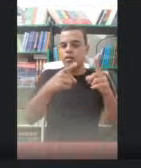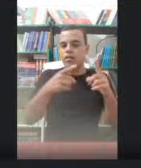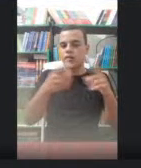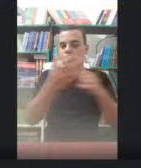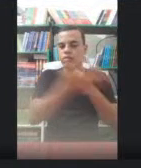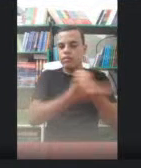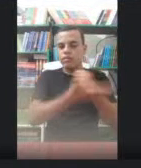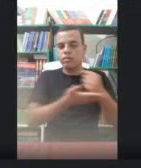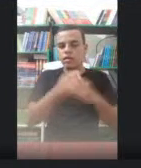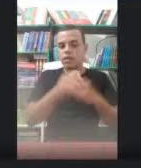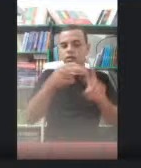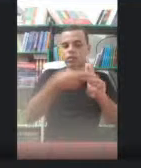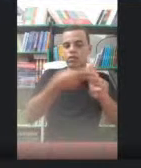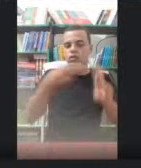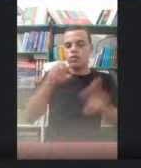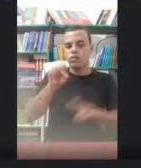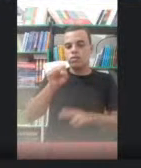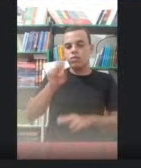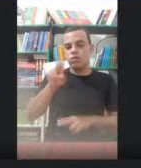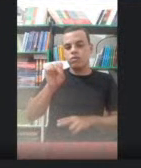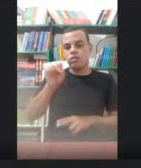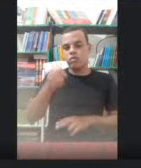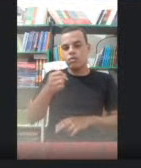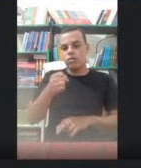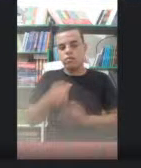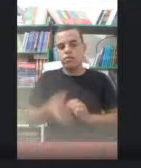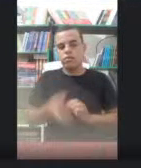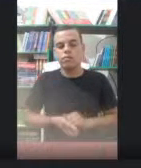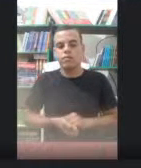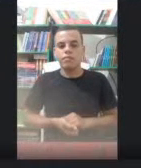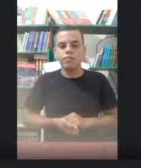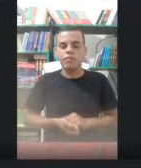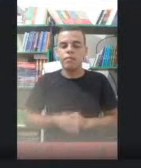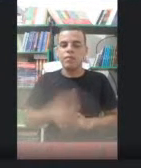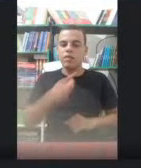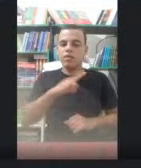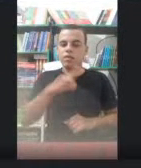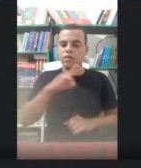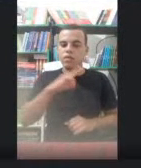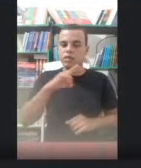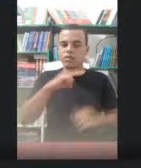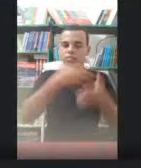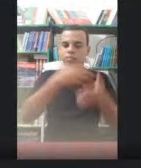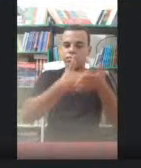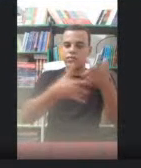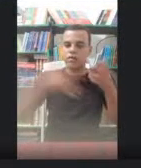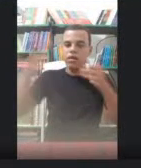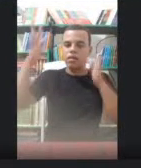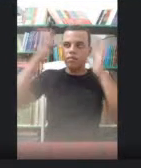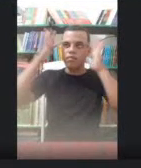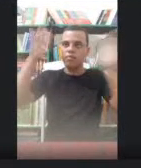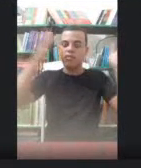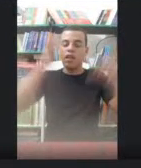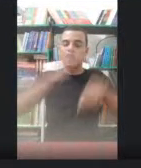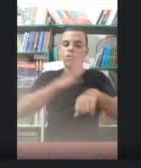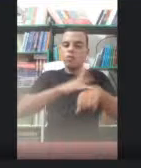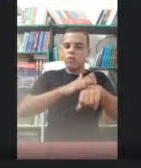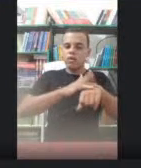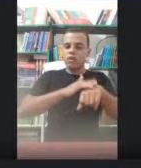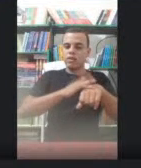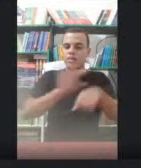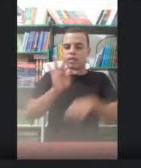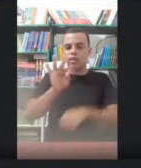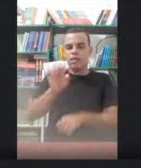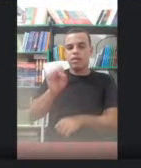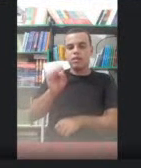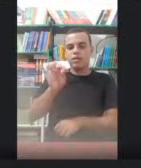AvaSUS, quanto na plataforma Telelab, nós temos conteúdos relacionados às infecções sexualmente transmissíveis, cursos que nos